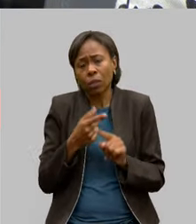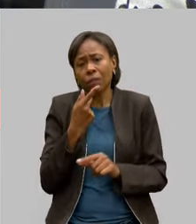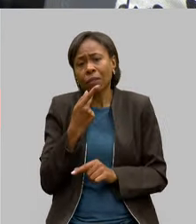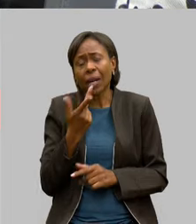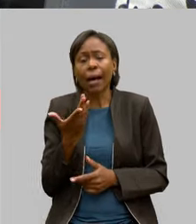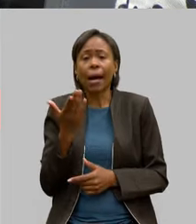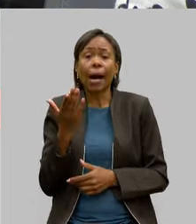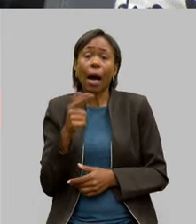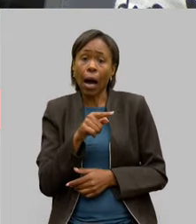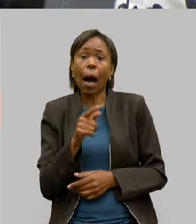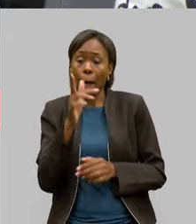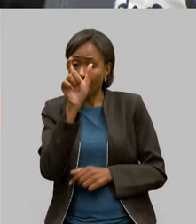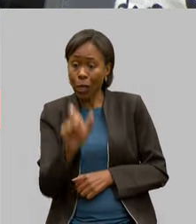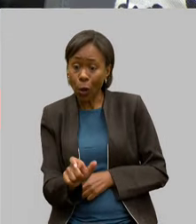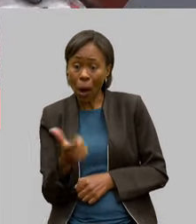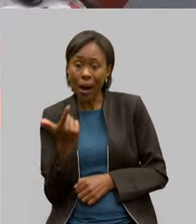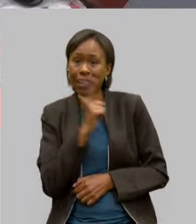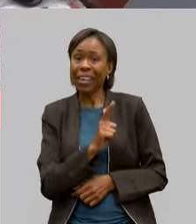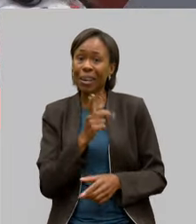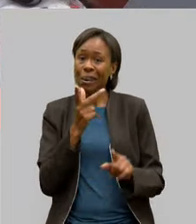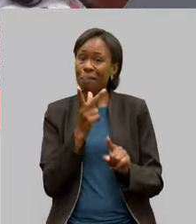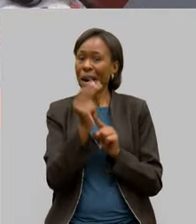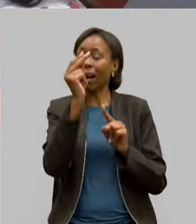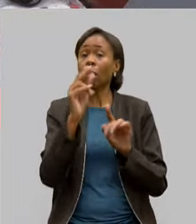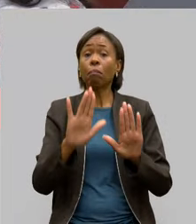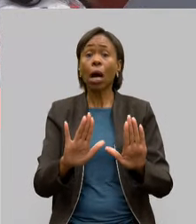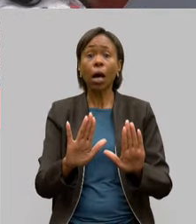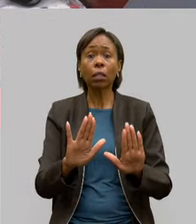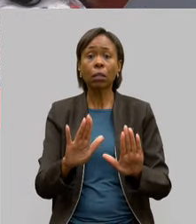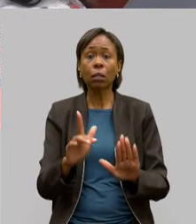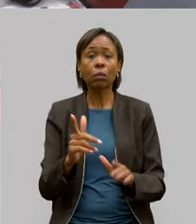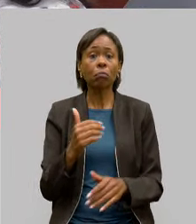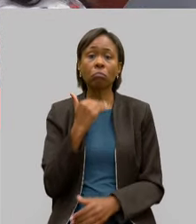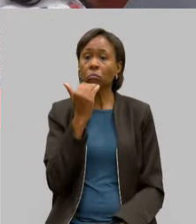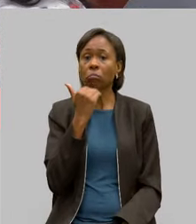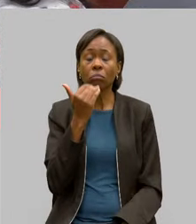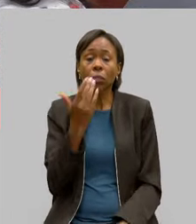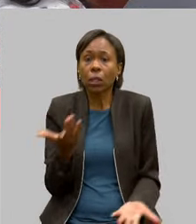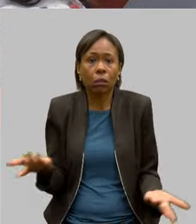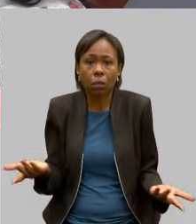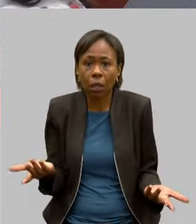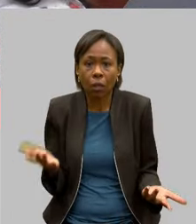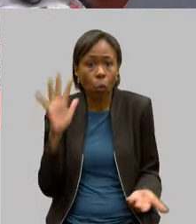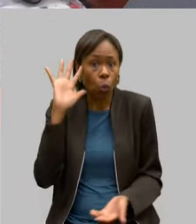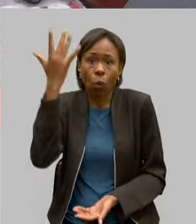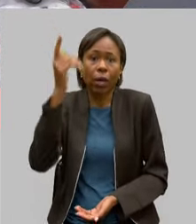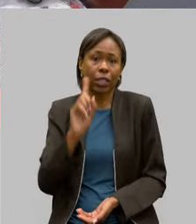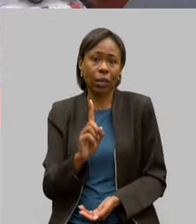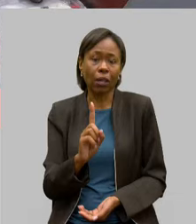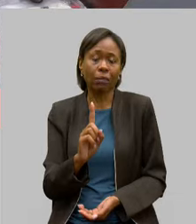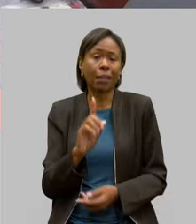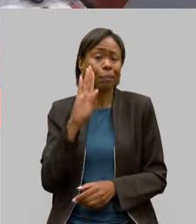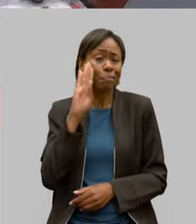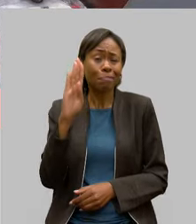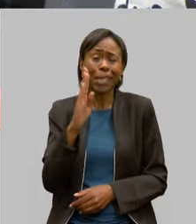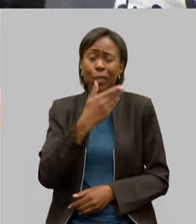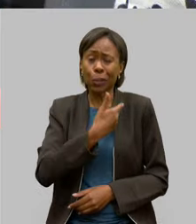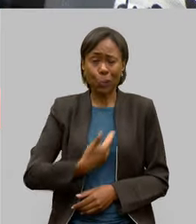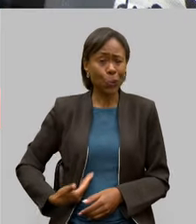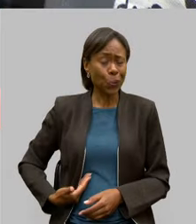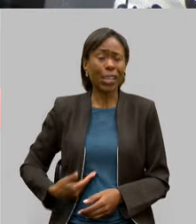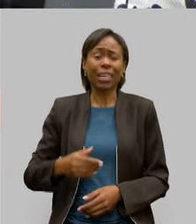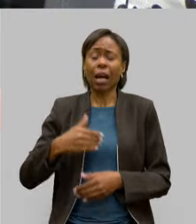ganha mas não leva processo Principalmente quando a gente entra com as ações em relação ao estado em que é extremamente burocrática a